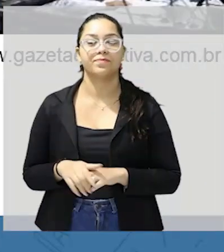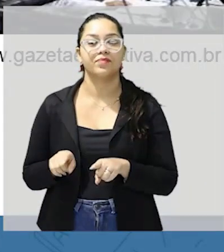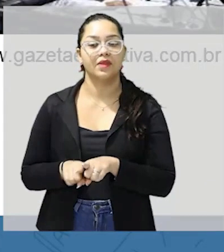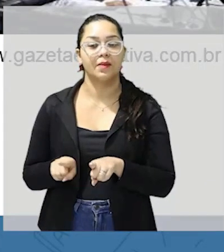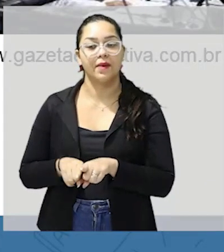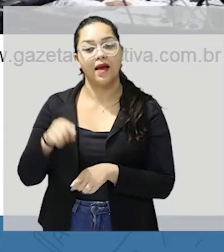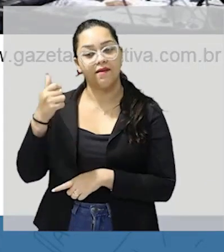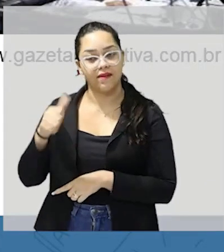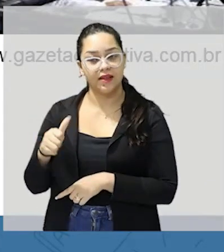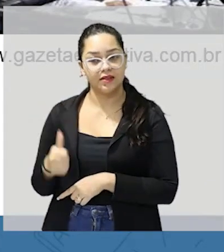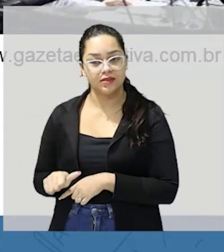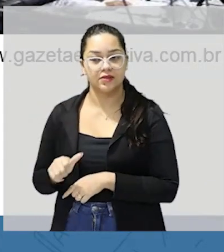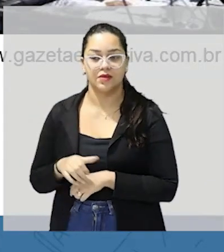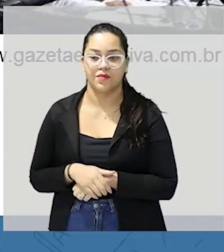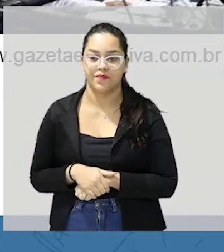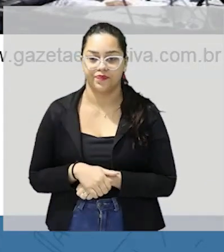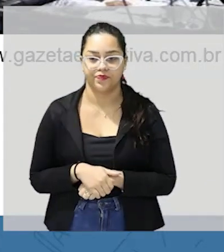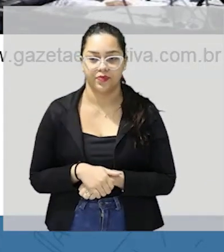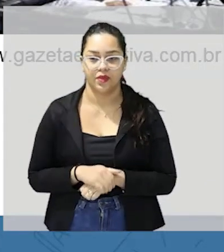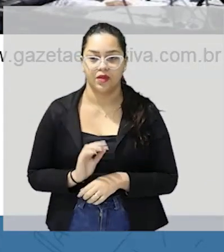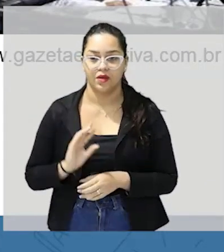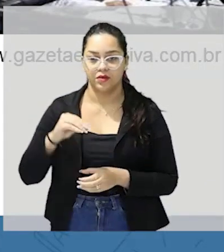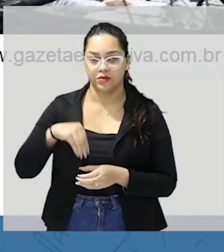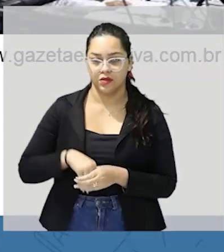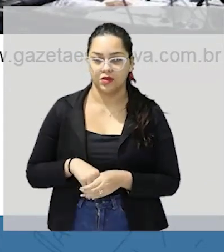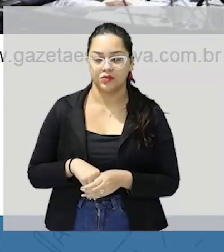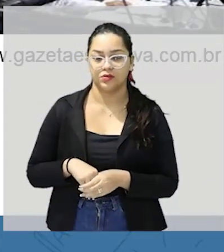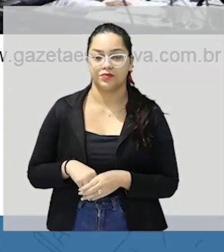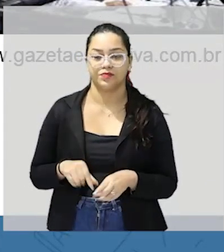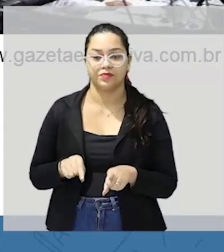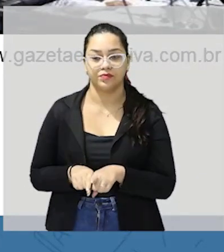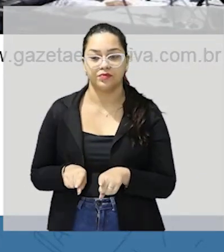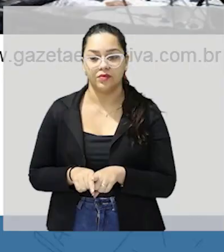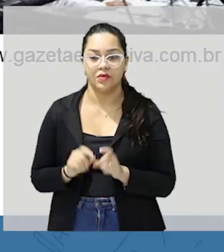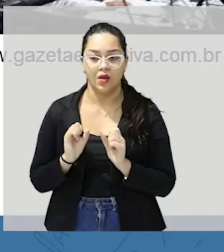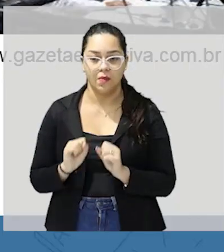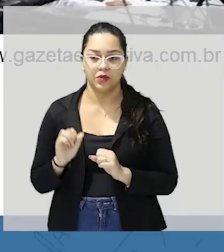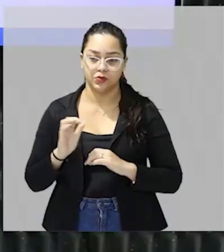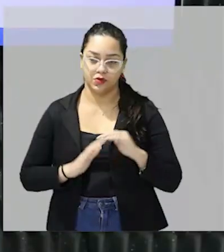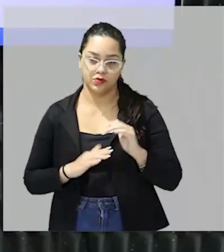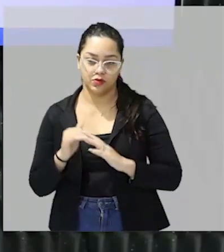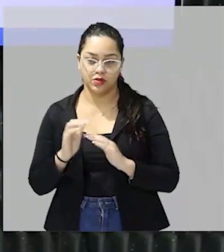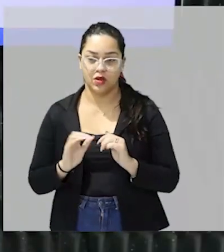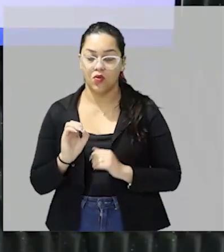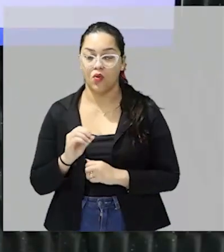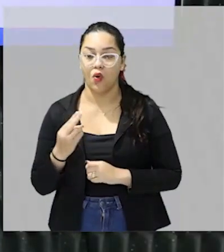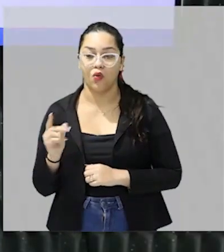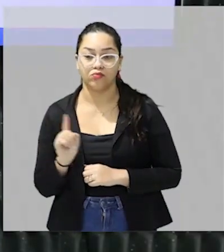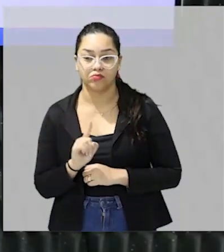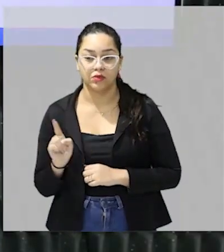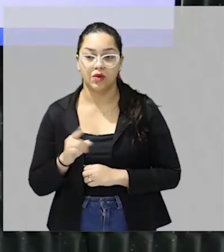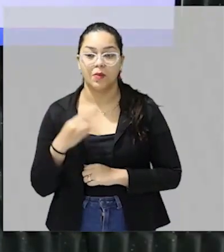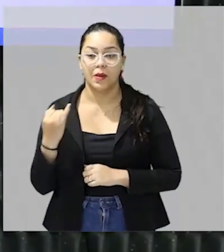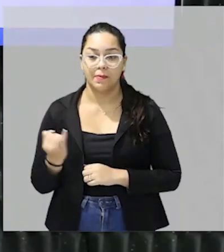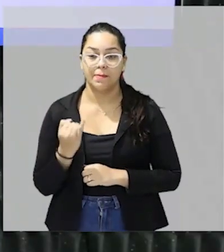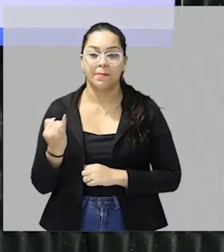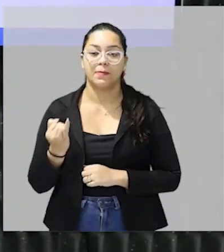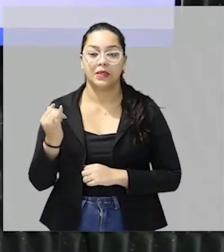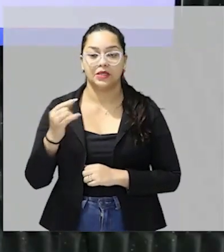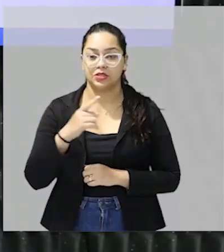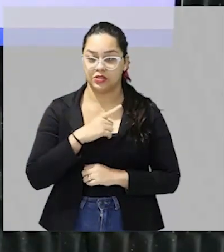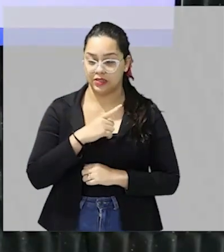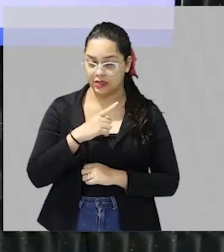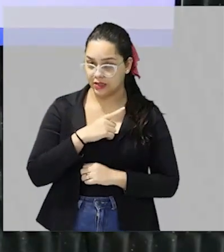a avaliação? A avaliação dentro do meio esportivo, seja a nível profissional ou não, é fundamental que sejam feitas